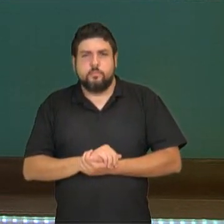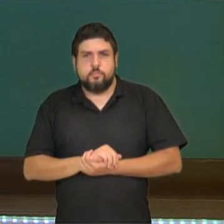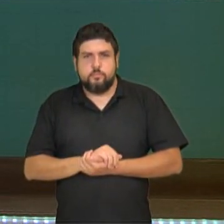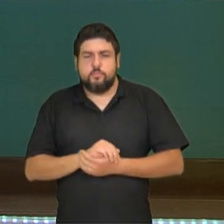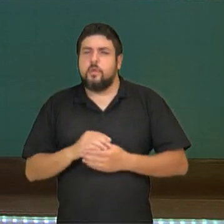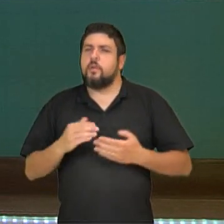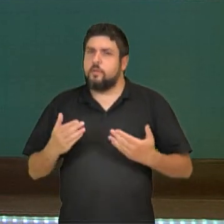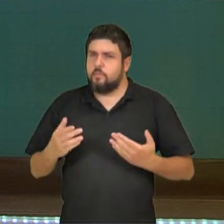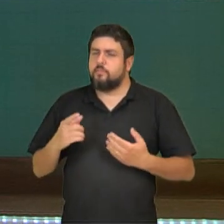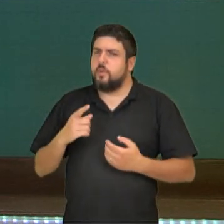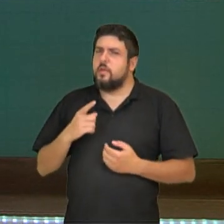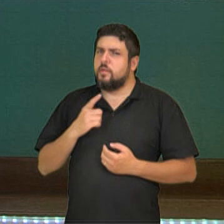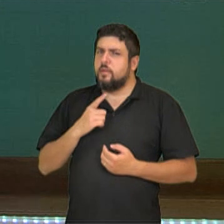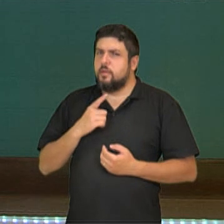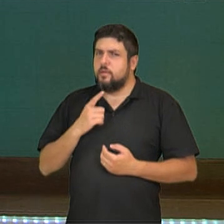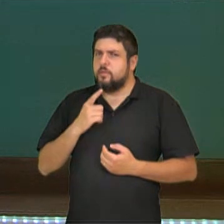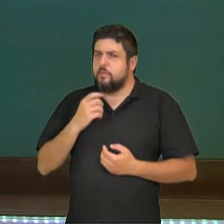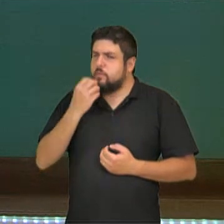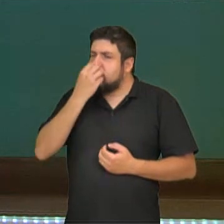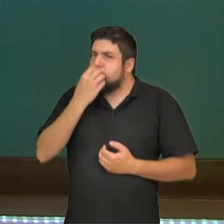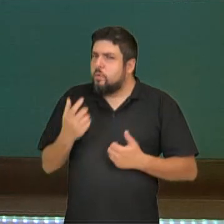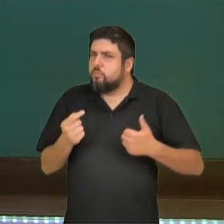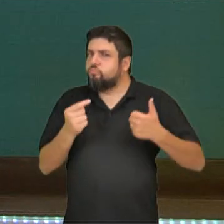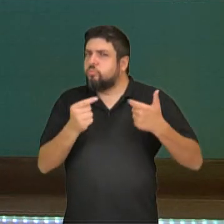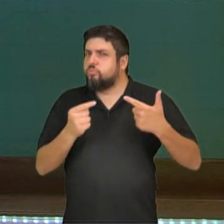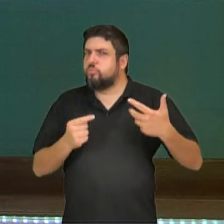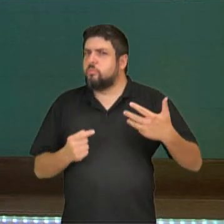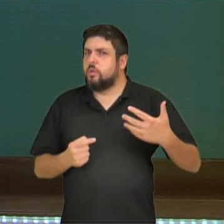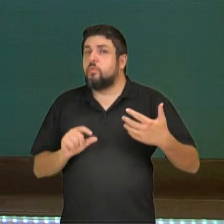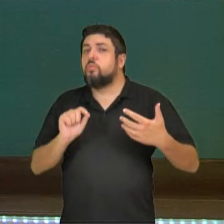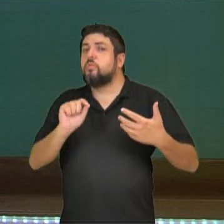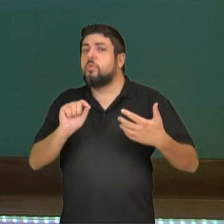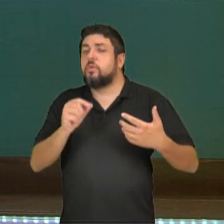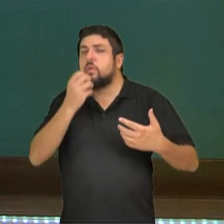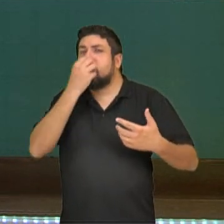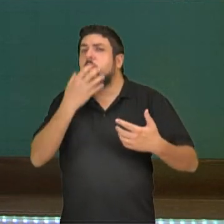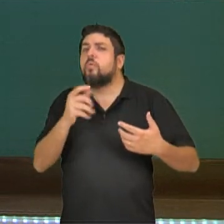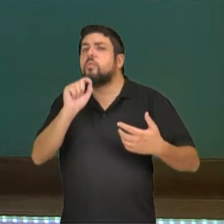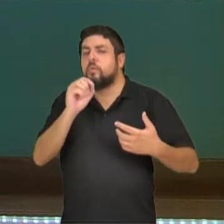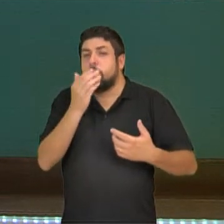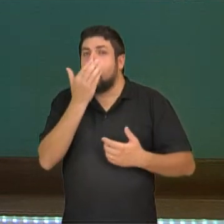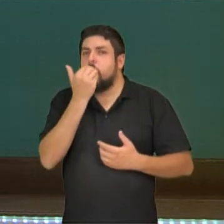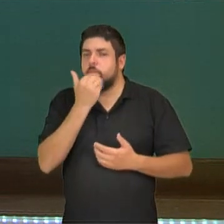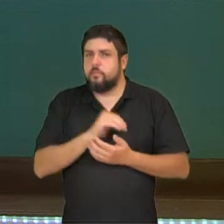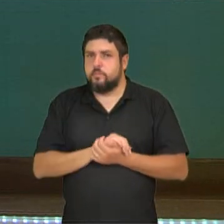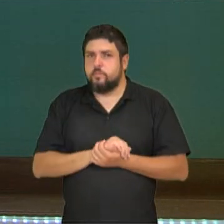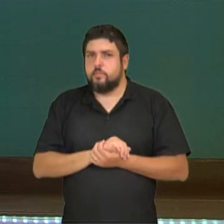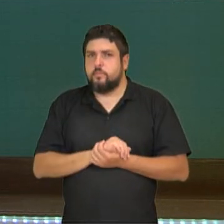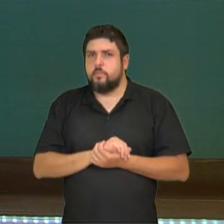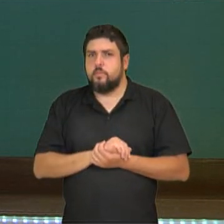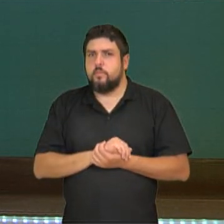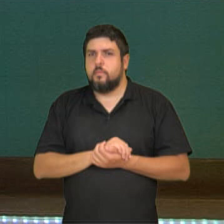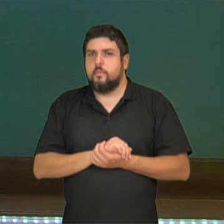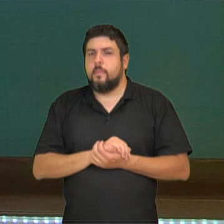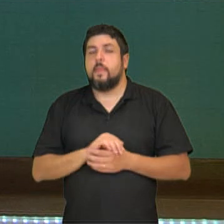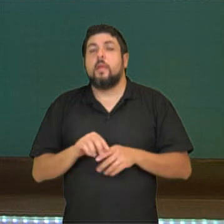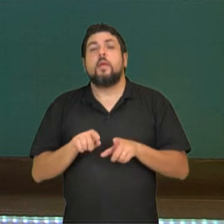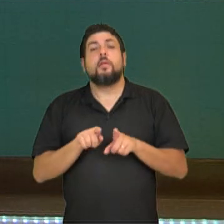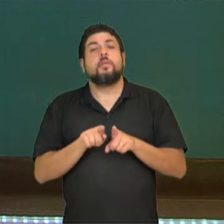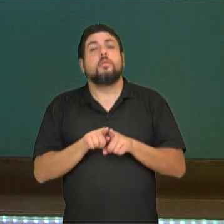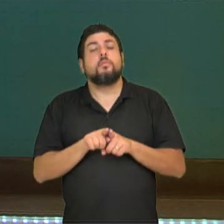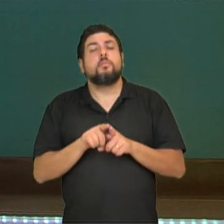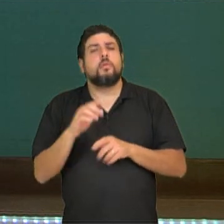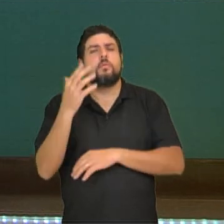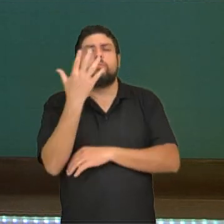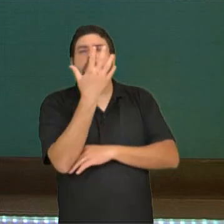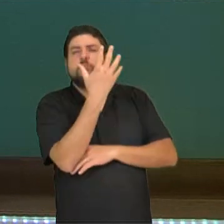o lado benéfico, como está dizendo aqui na pergunta. É a alimentação. Tem a decomposição da matéria orgânica na